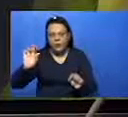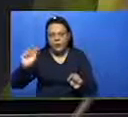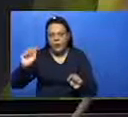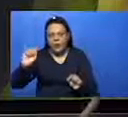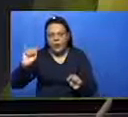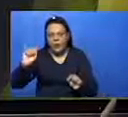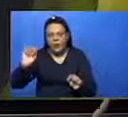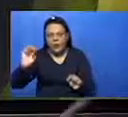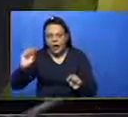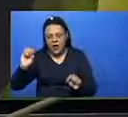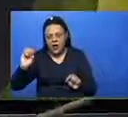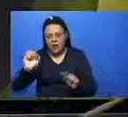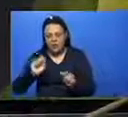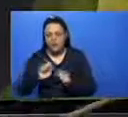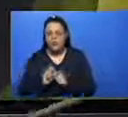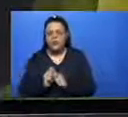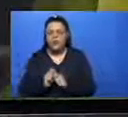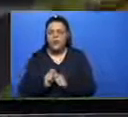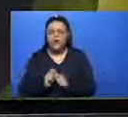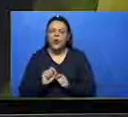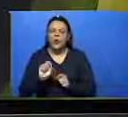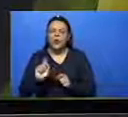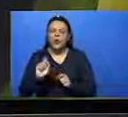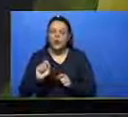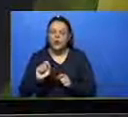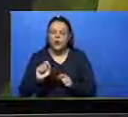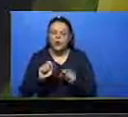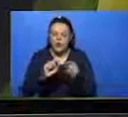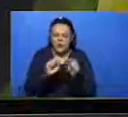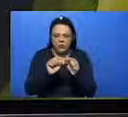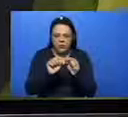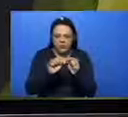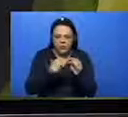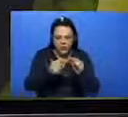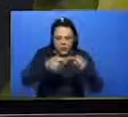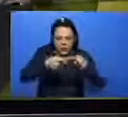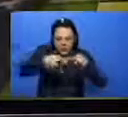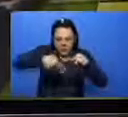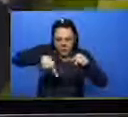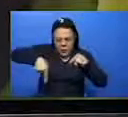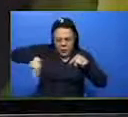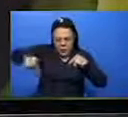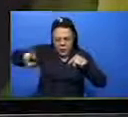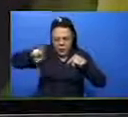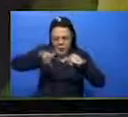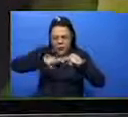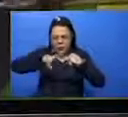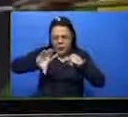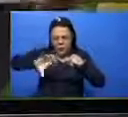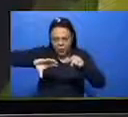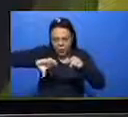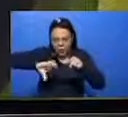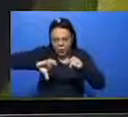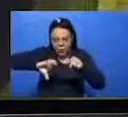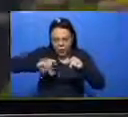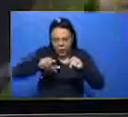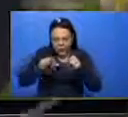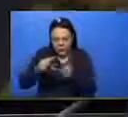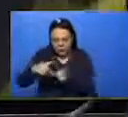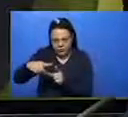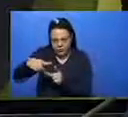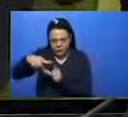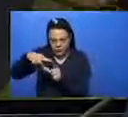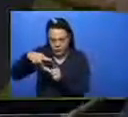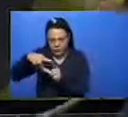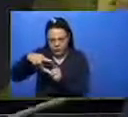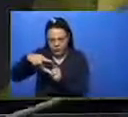que é um setor circular? É eu pegar um pedacinho dele, ó, observem,